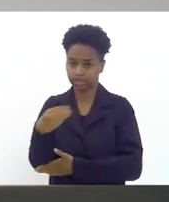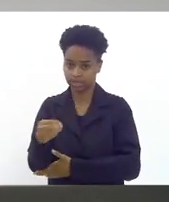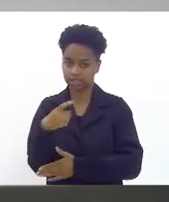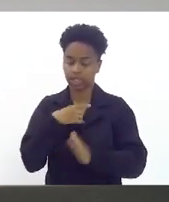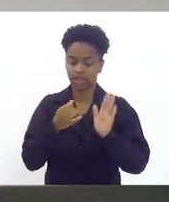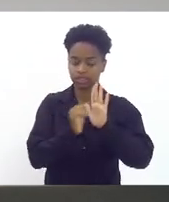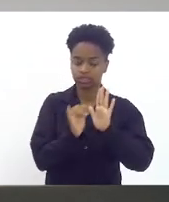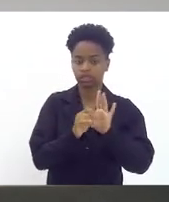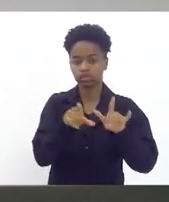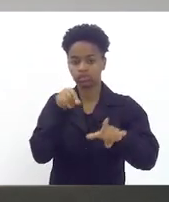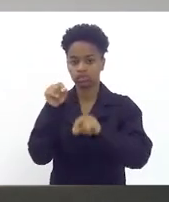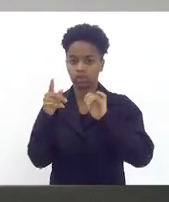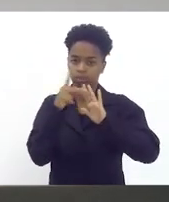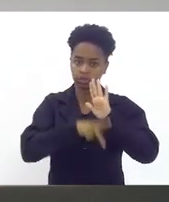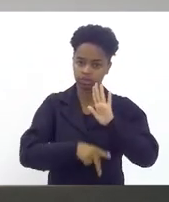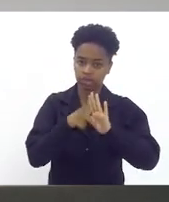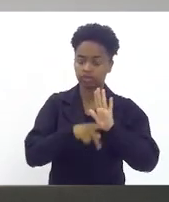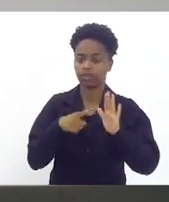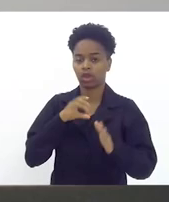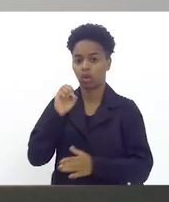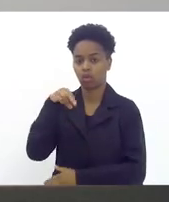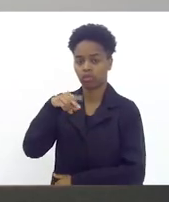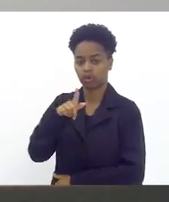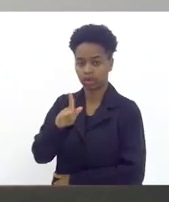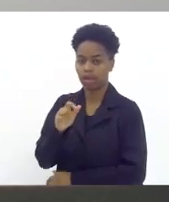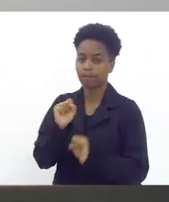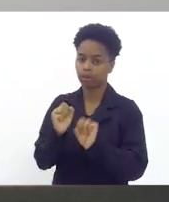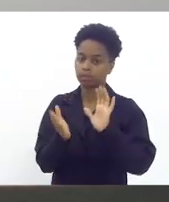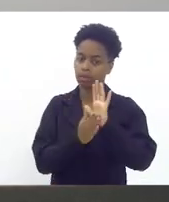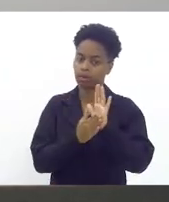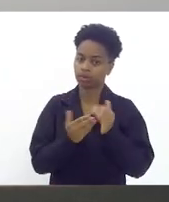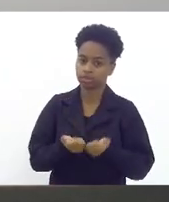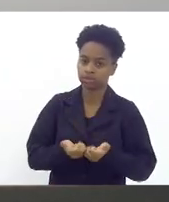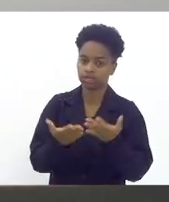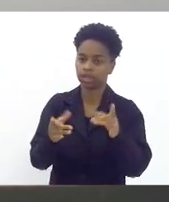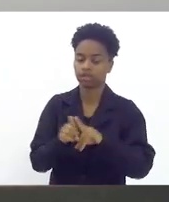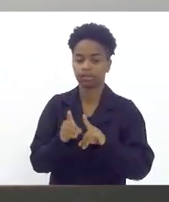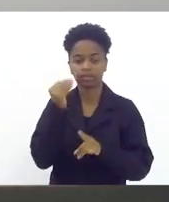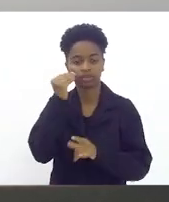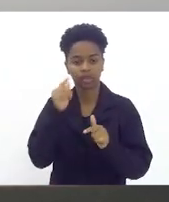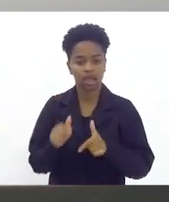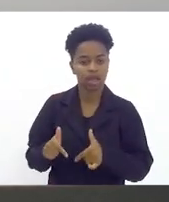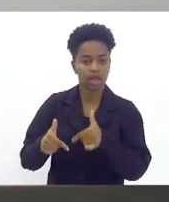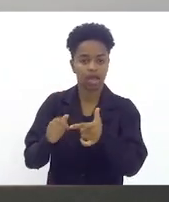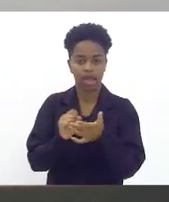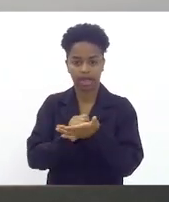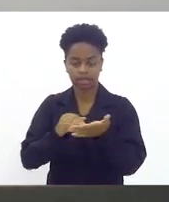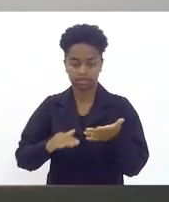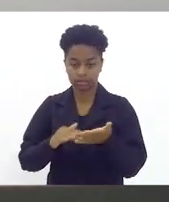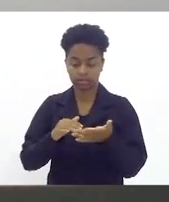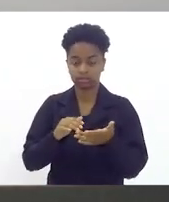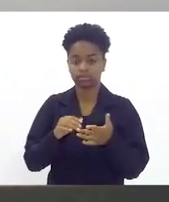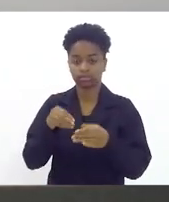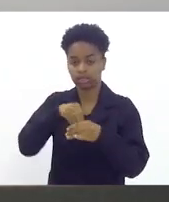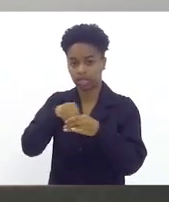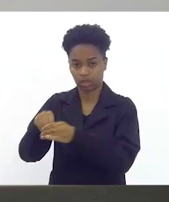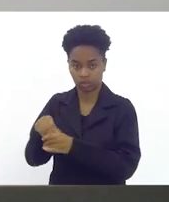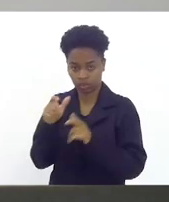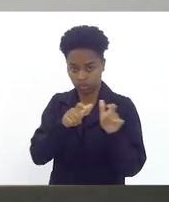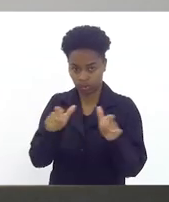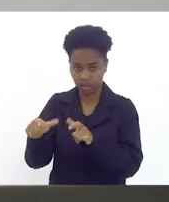de projeto onde organizações sem fins lucrativos podem submeter propostas e executar as ações nos territórios e a gente